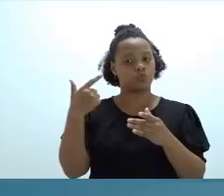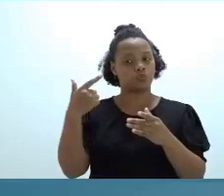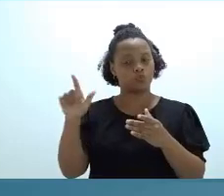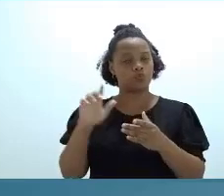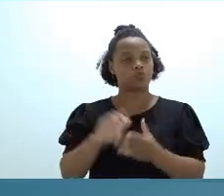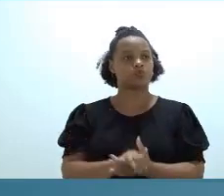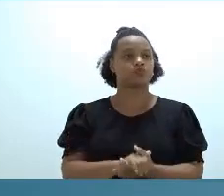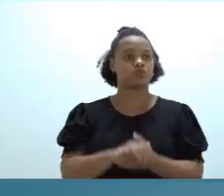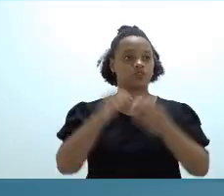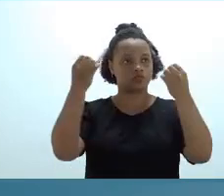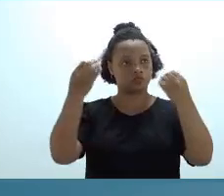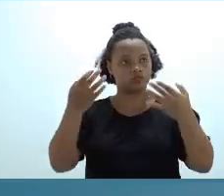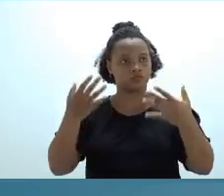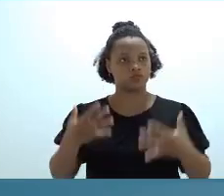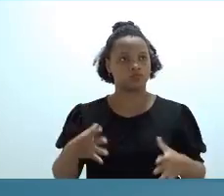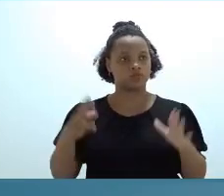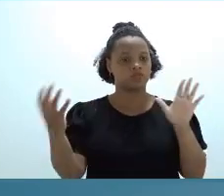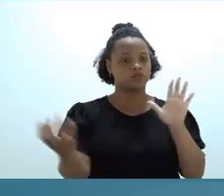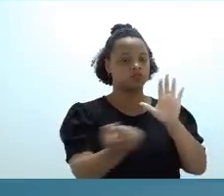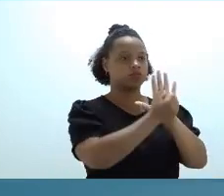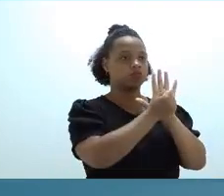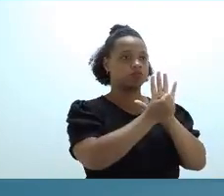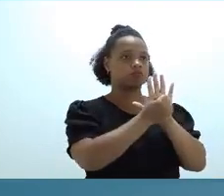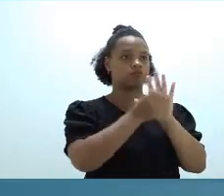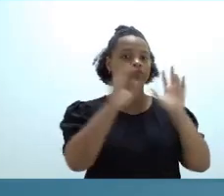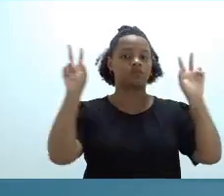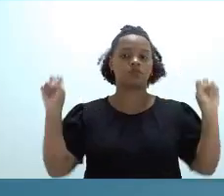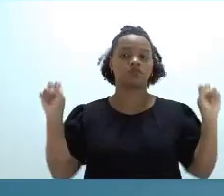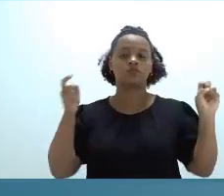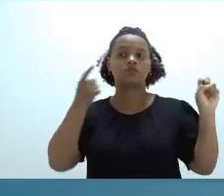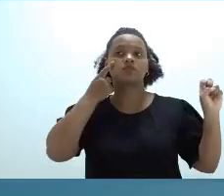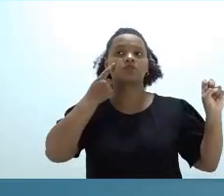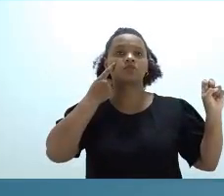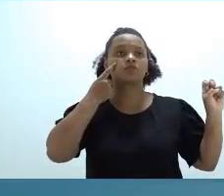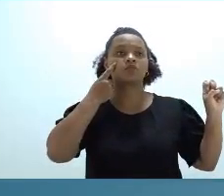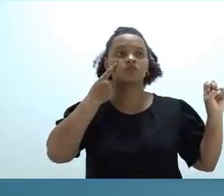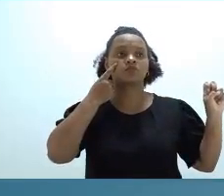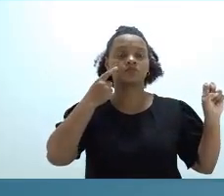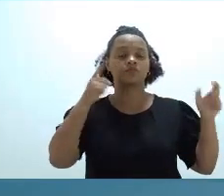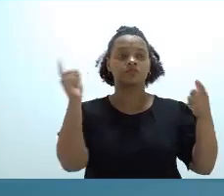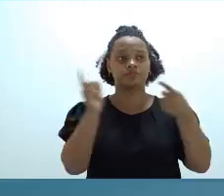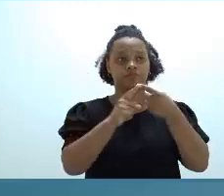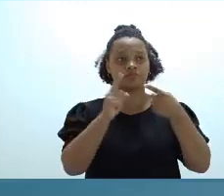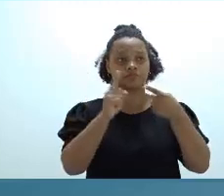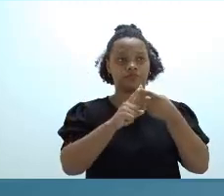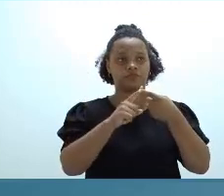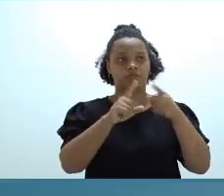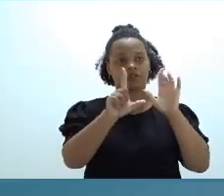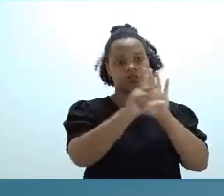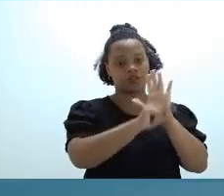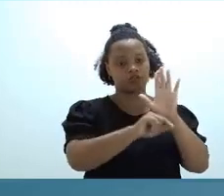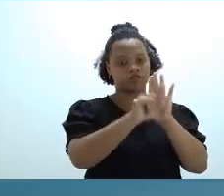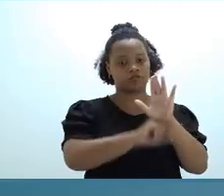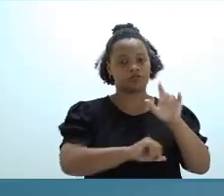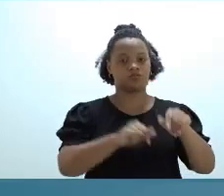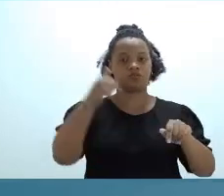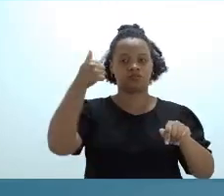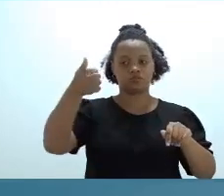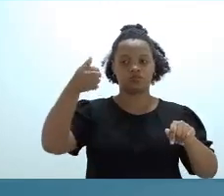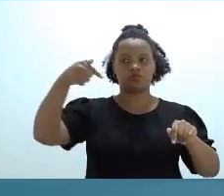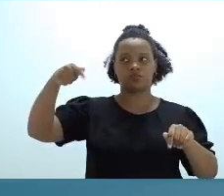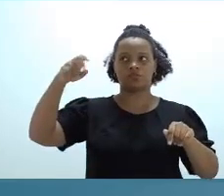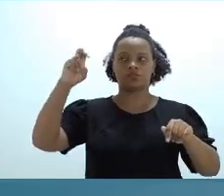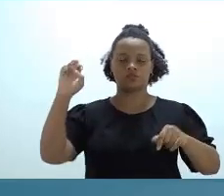080-537792-2018-814-0301, expressamente registra, abre aspas. Primeiramente, destaca-se que o artigo 175 da Constituição Federal